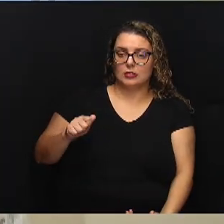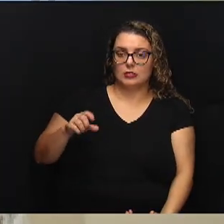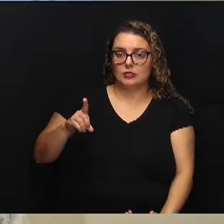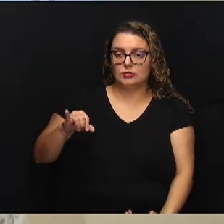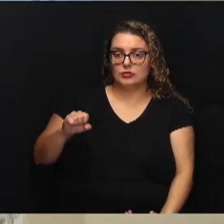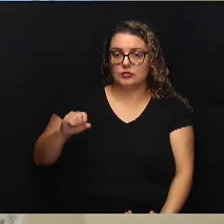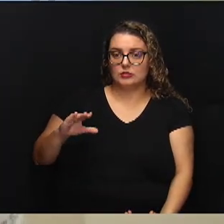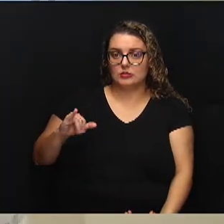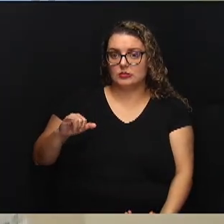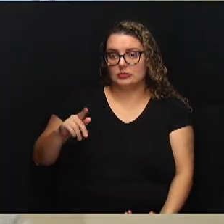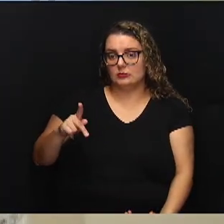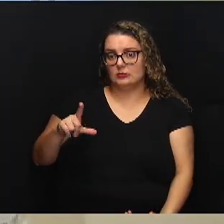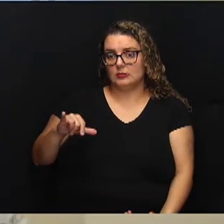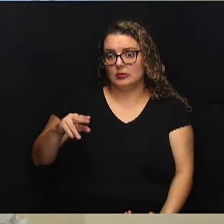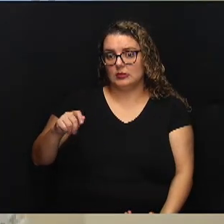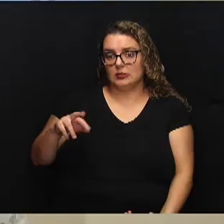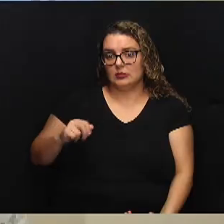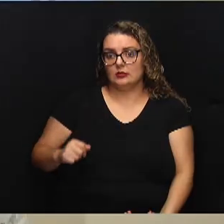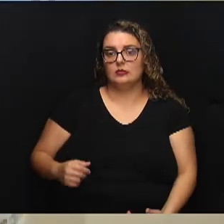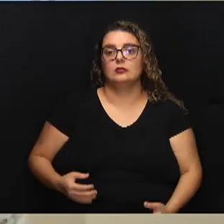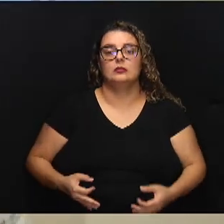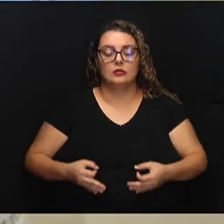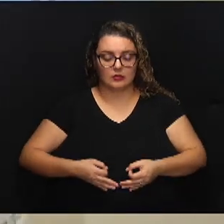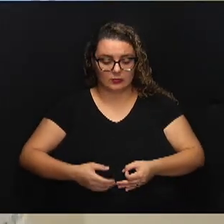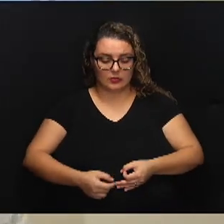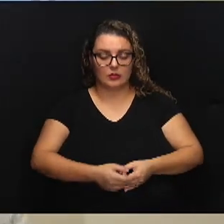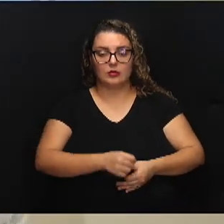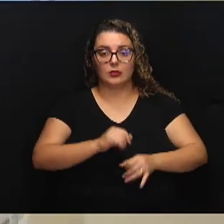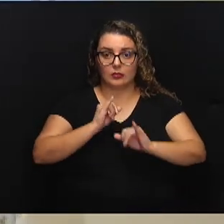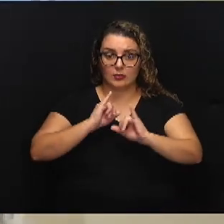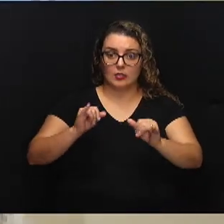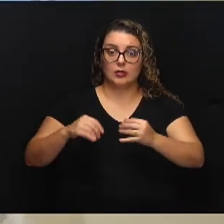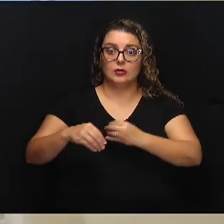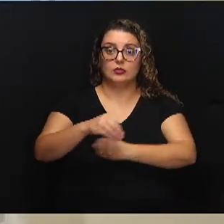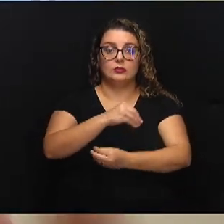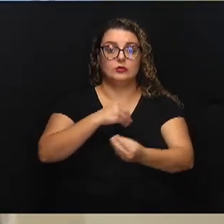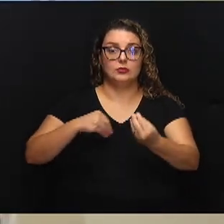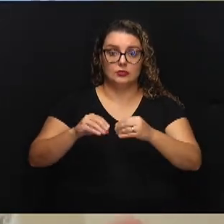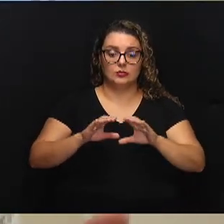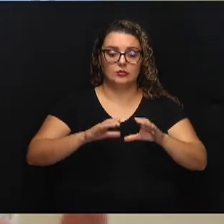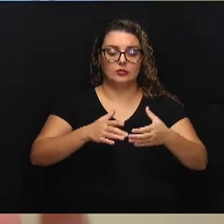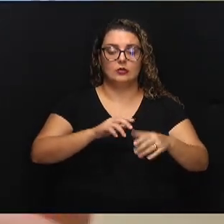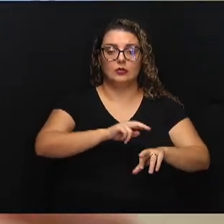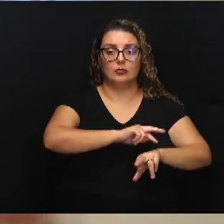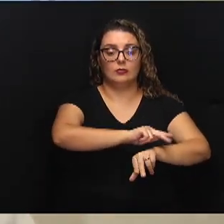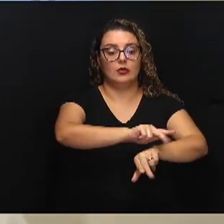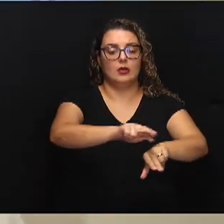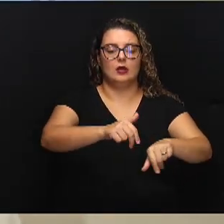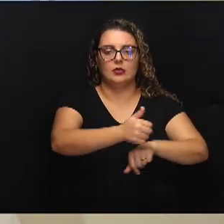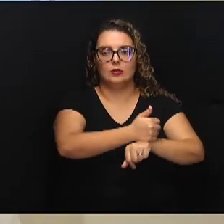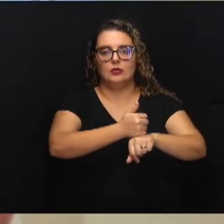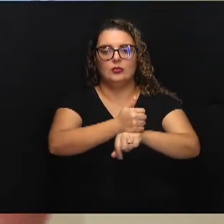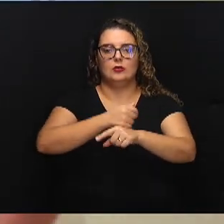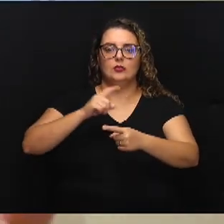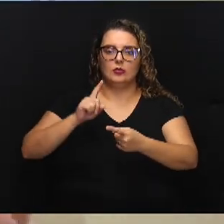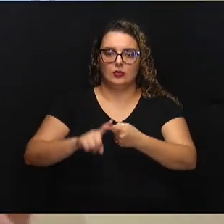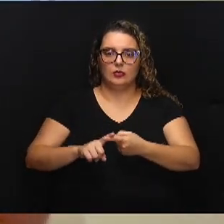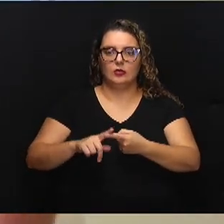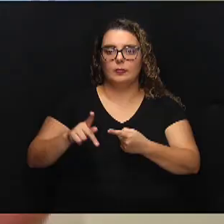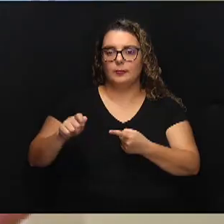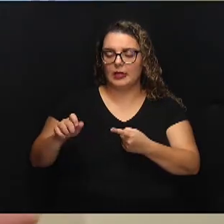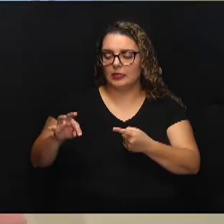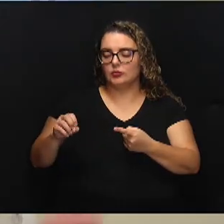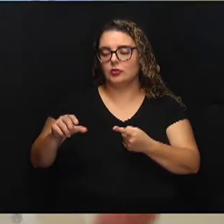assim, o tratamento do câncer de ovário, acho que o recado que tem que ficar aqui, ele envolve uma equipe multidisciplinar. Ela envolve um bom